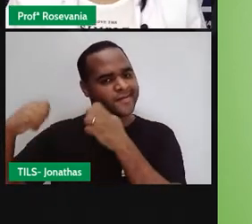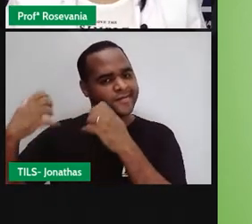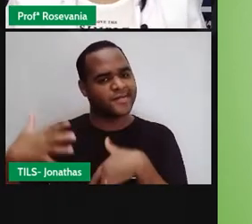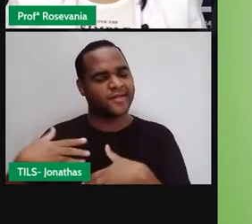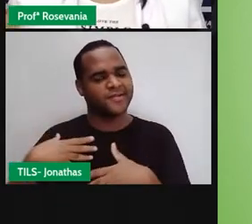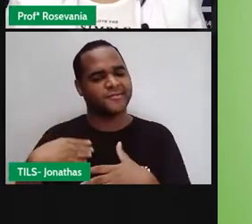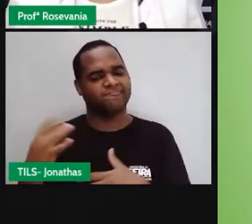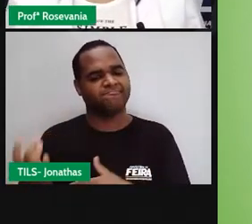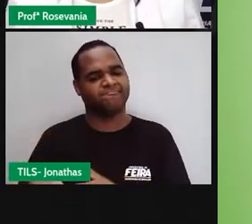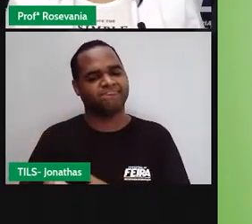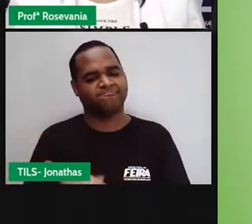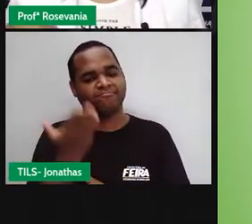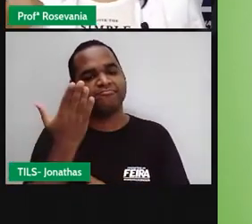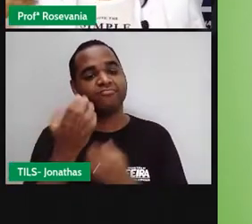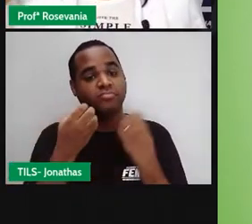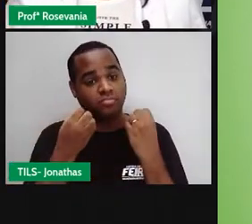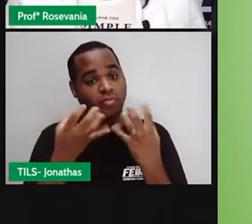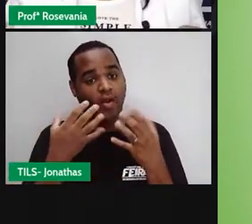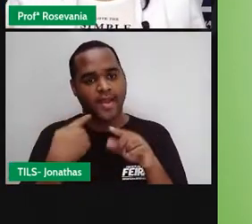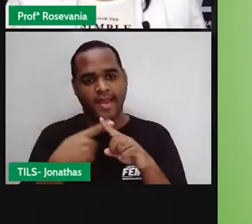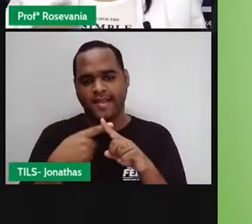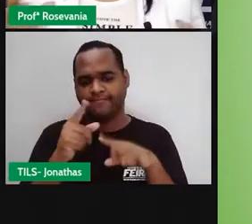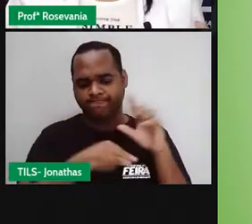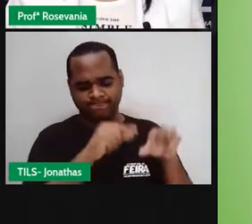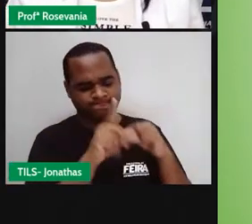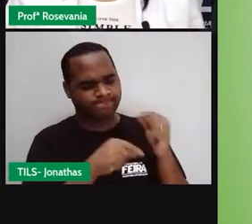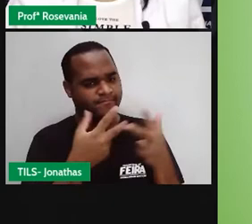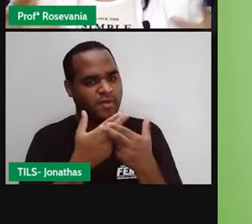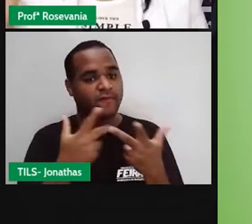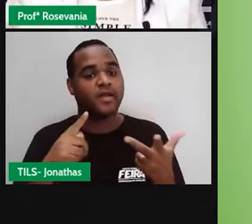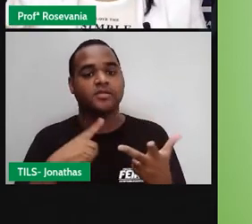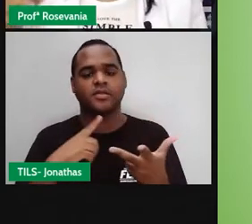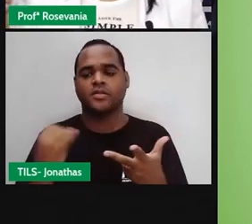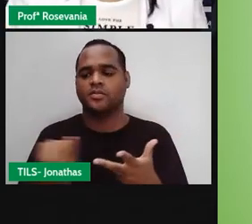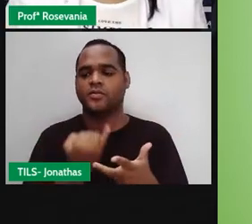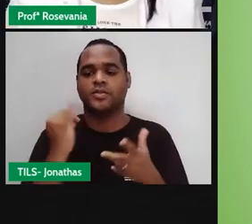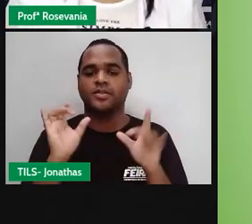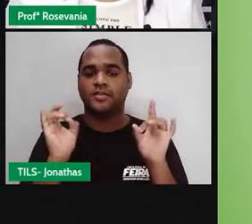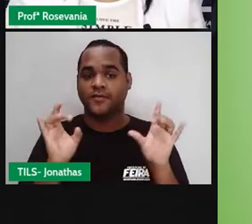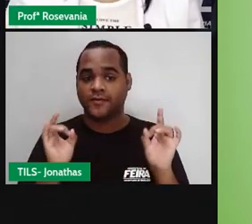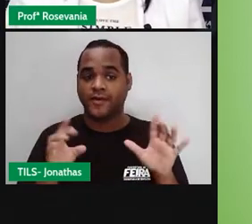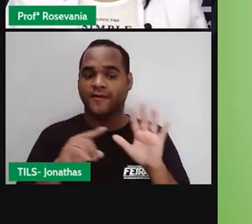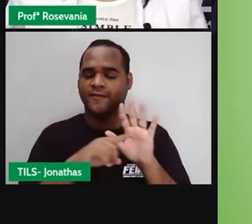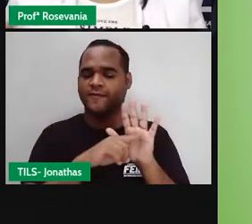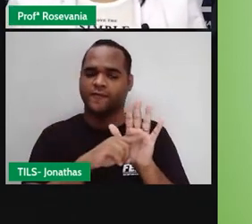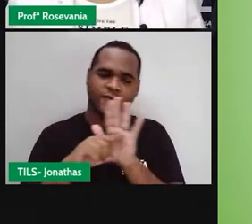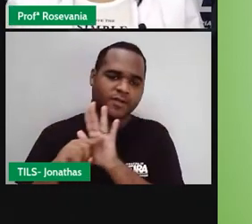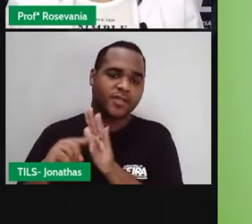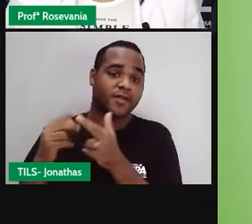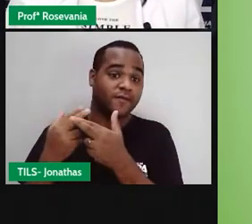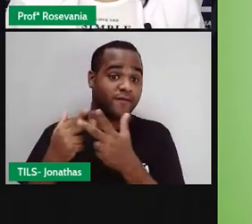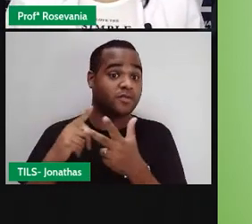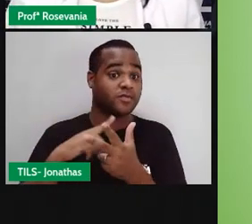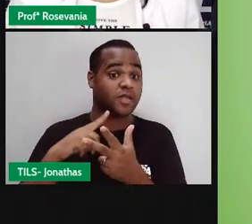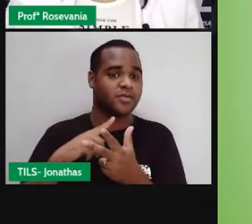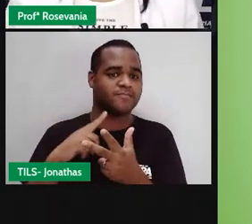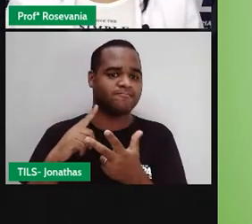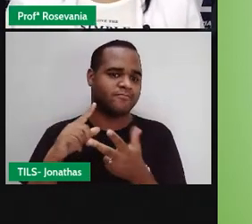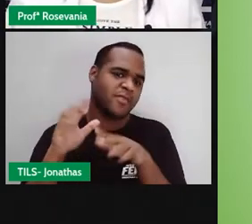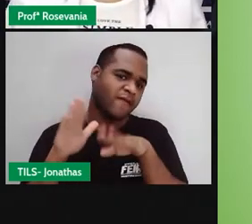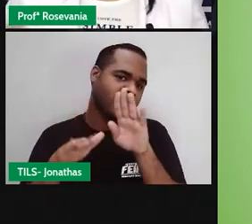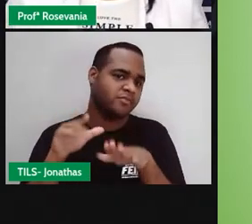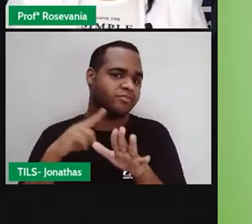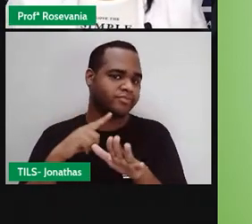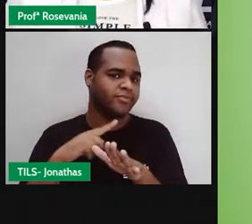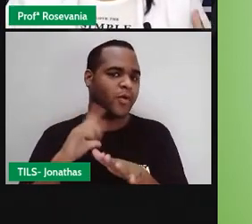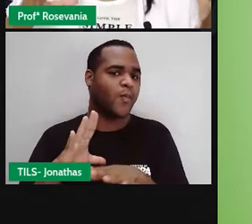é tão rica, é tão cheia de detalhes, né? É tão cheio de coisas assim que às vezes a gente até questiona e questiona muito, né, algumas